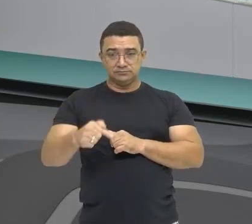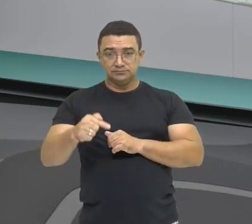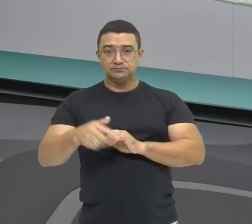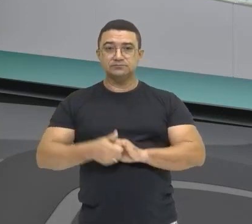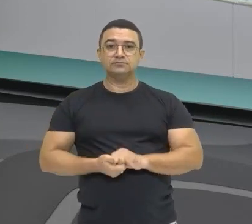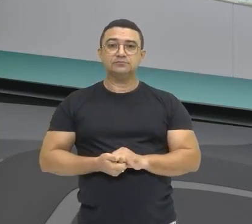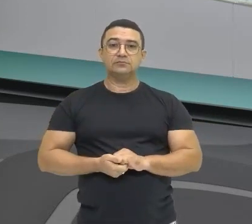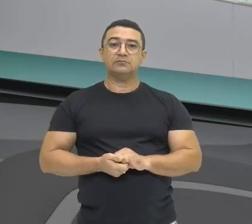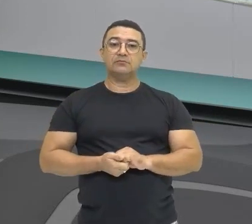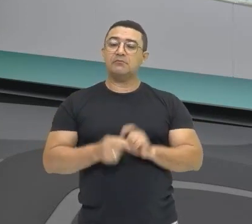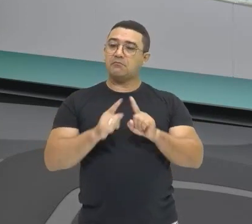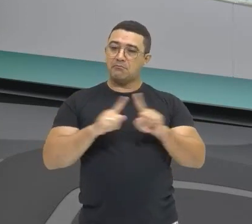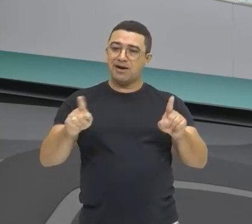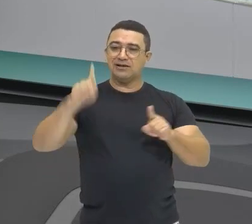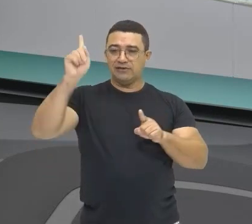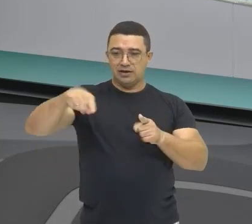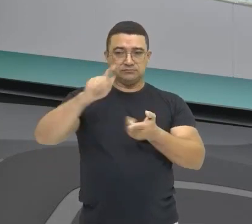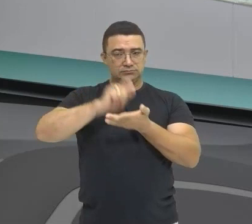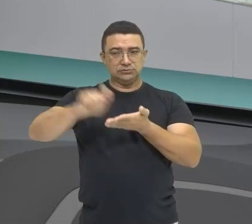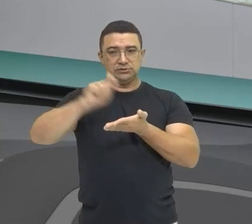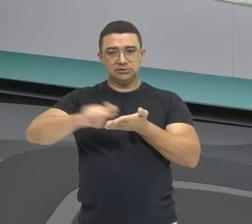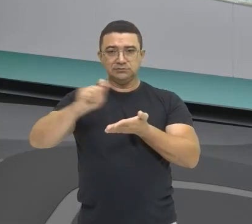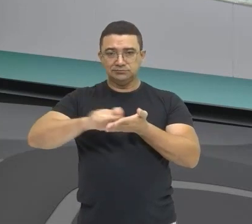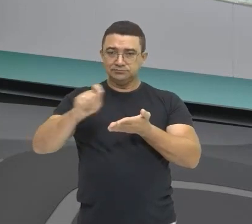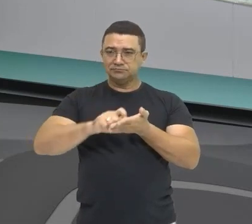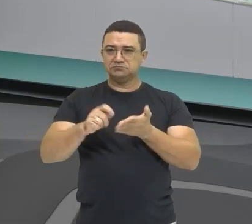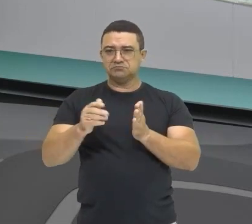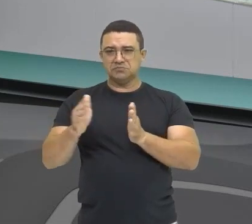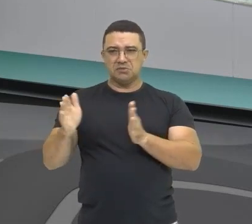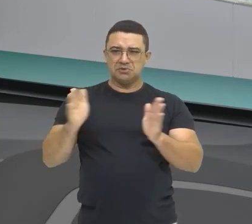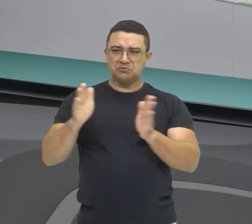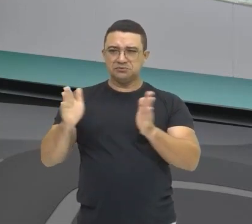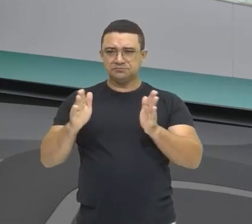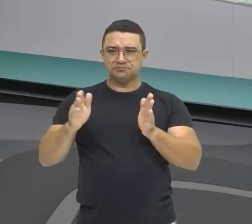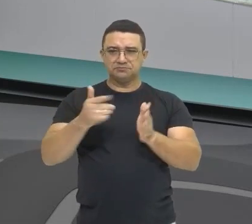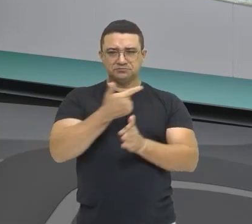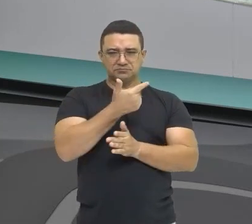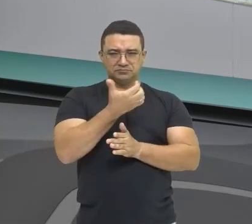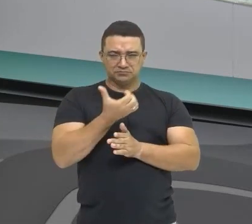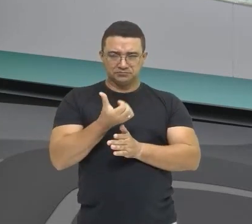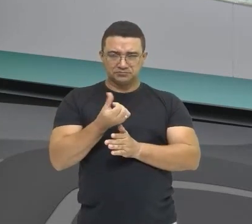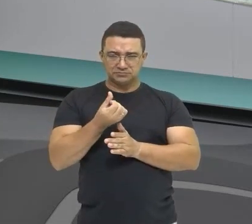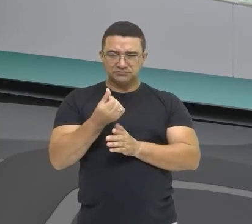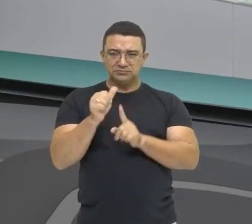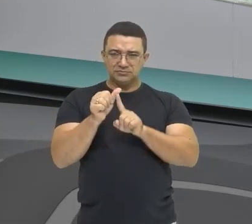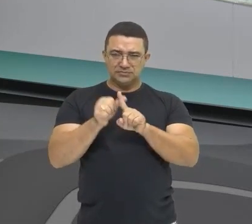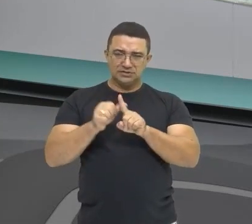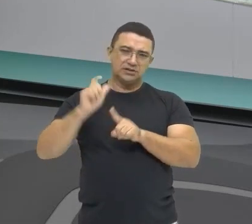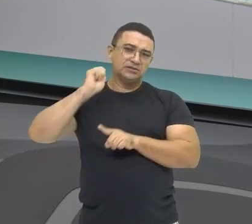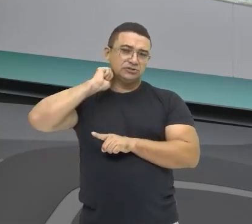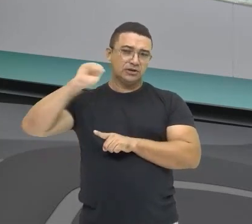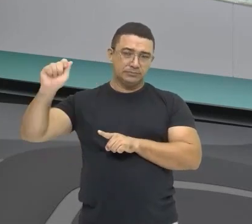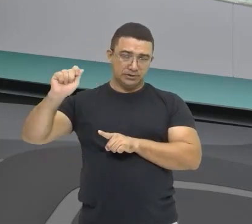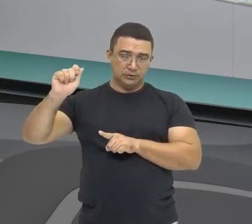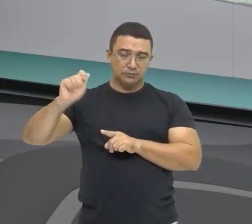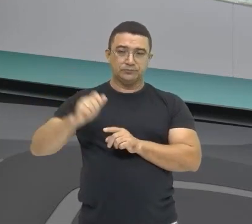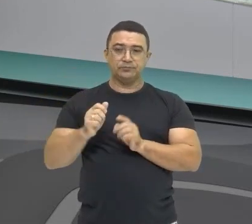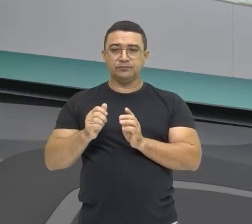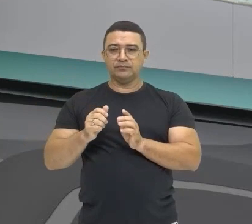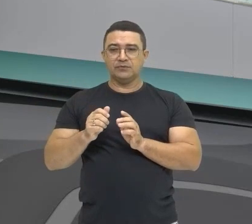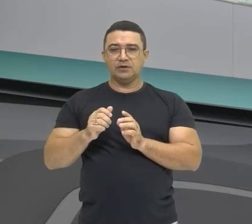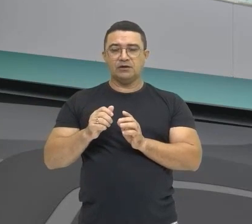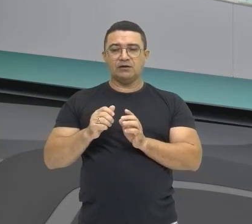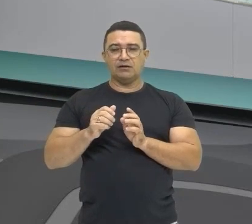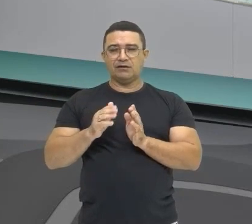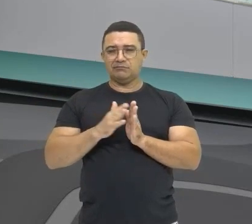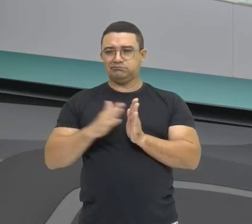1817, mas ele foi escrito lá entre o dia 26 de fevereiro, março, abril, né,